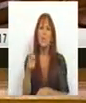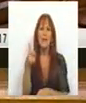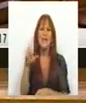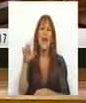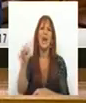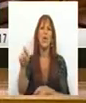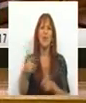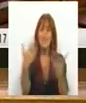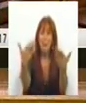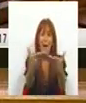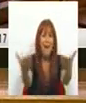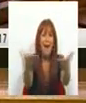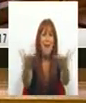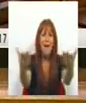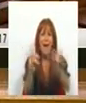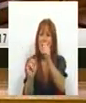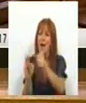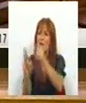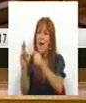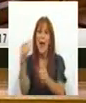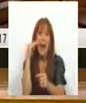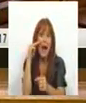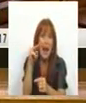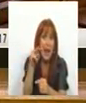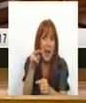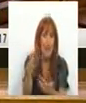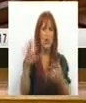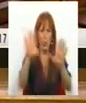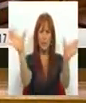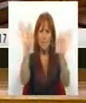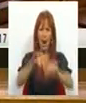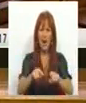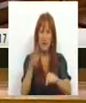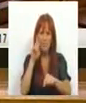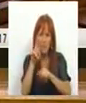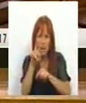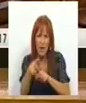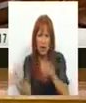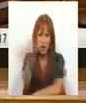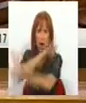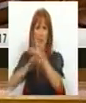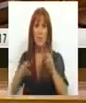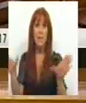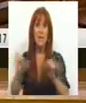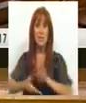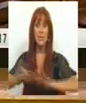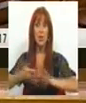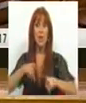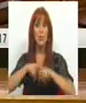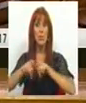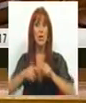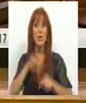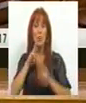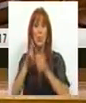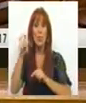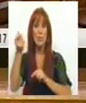BCE. Está aí a inflação à espreita. Quanto mais ela espreitar na Europa, mais depressa a política